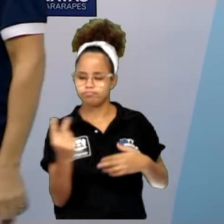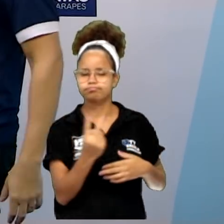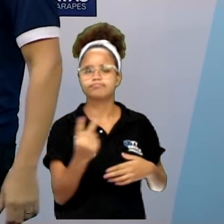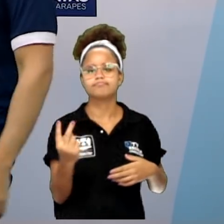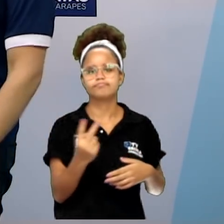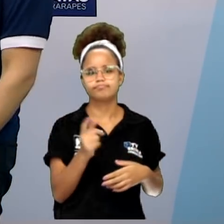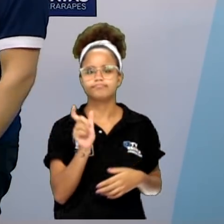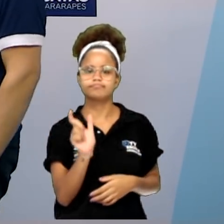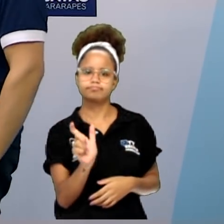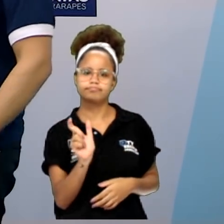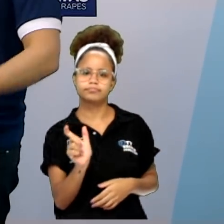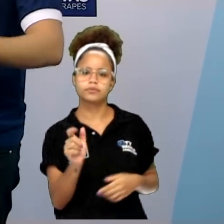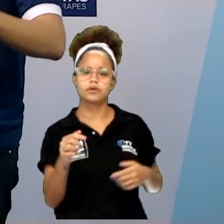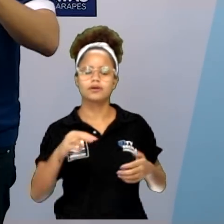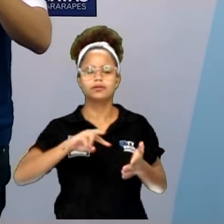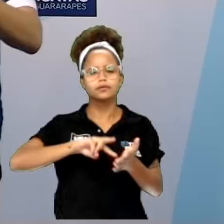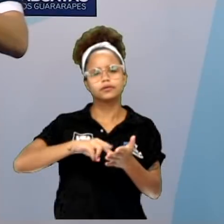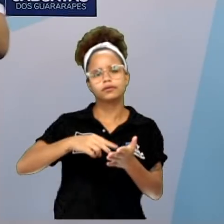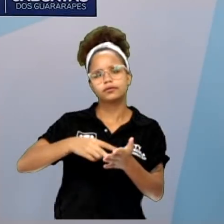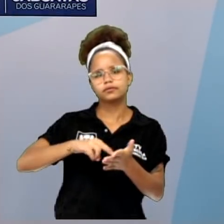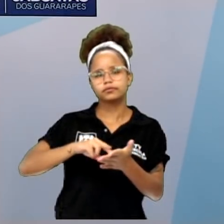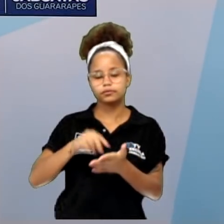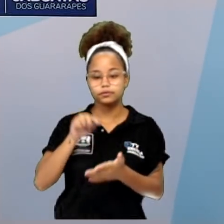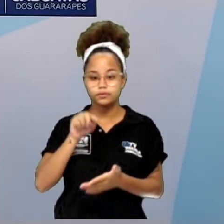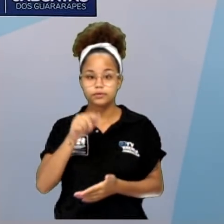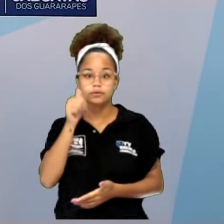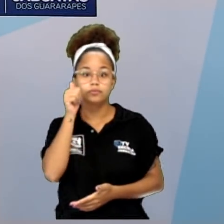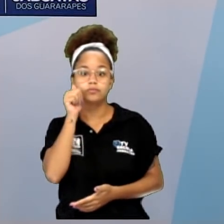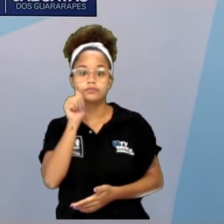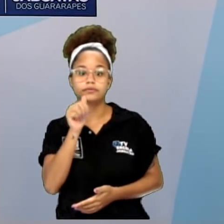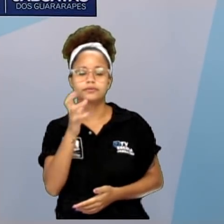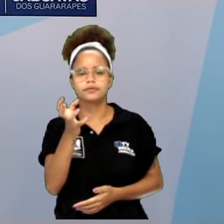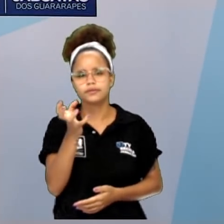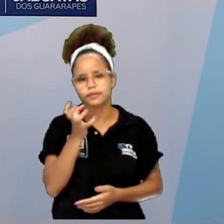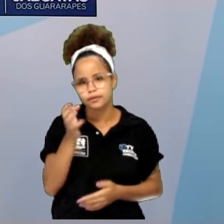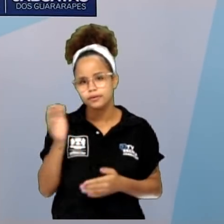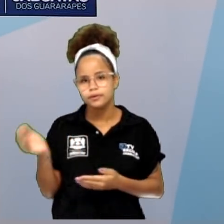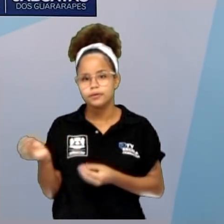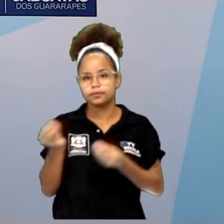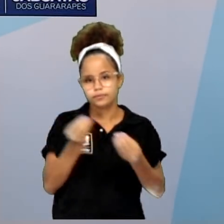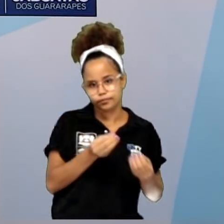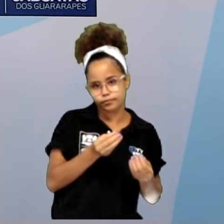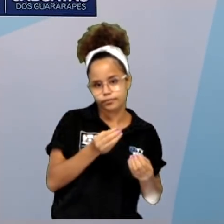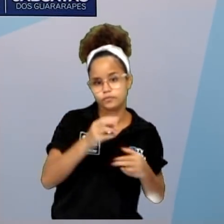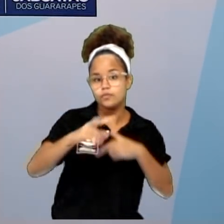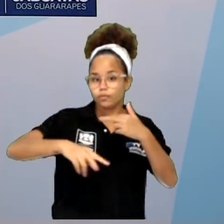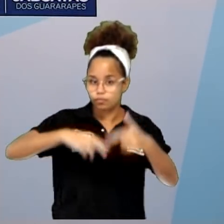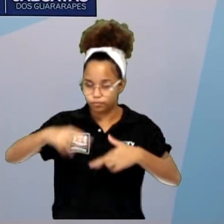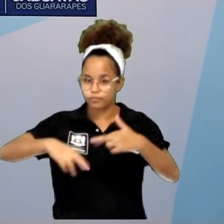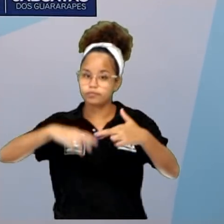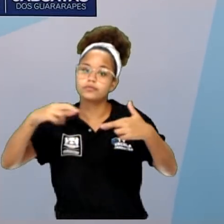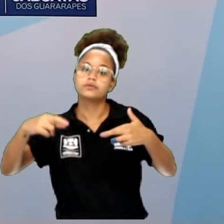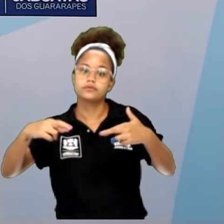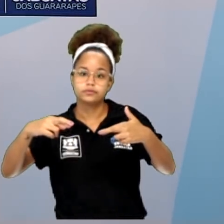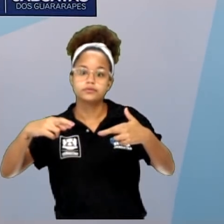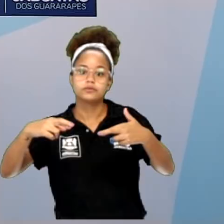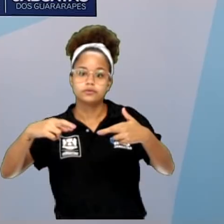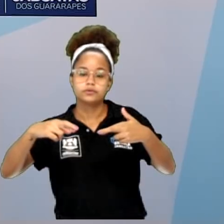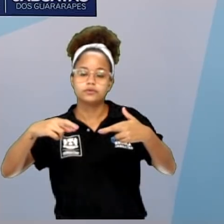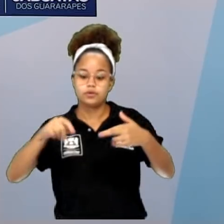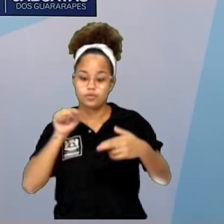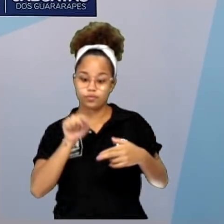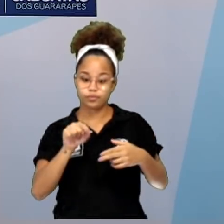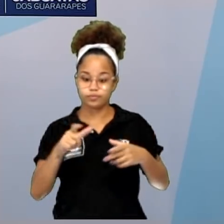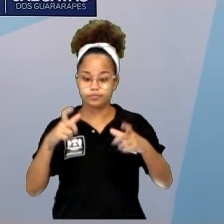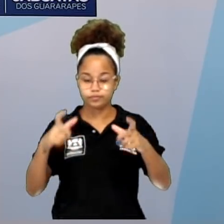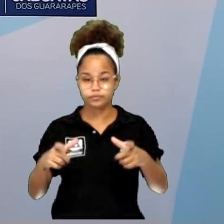construções estão referentes àquilo que a Ana Dragão iria trazer. Um presente foi prometido pela Ana e o outro presente, o presente,